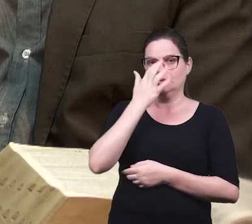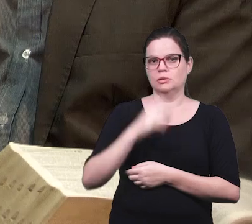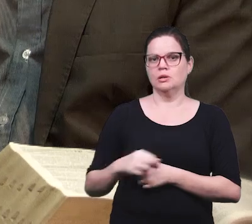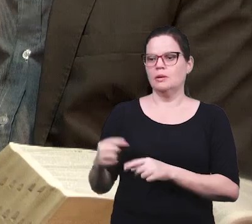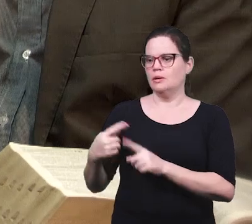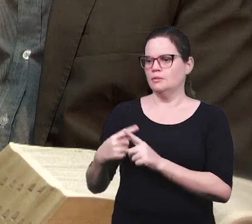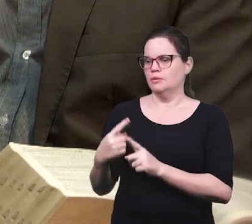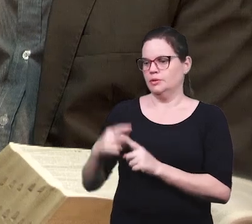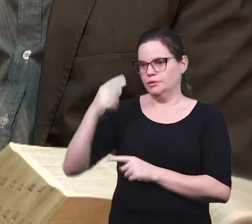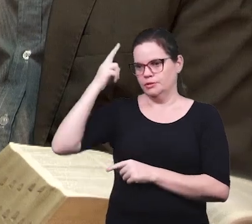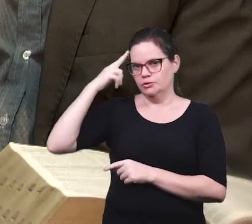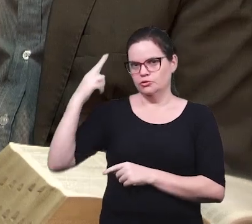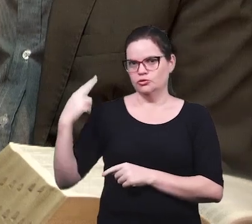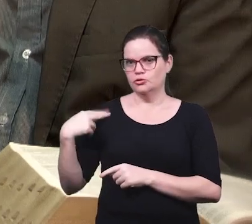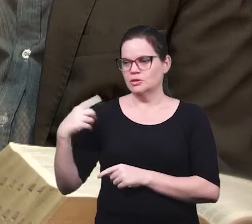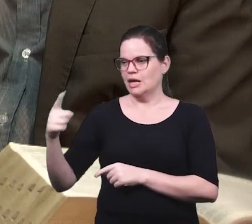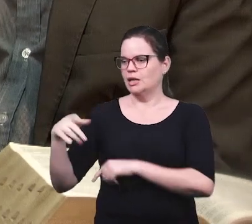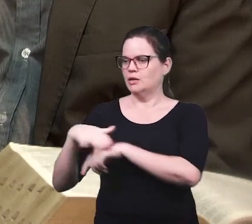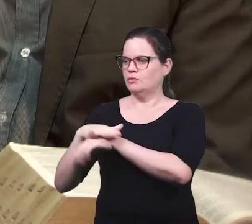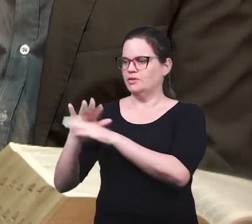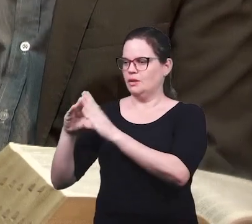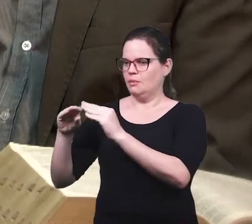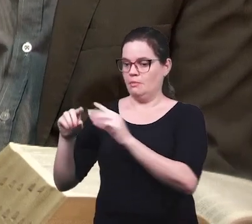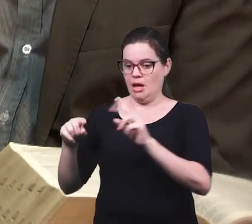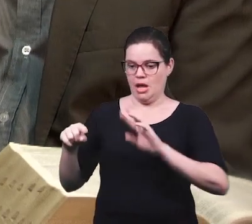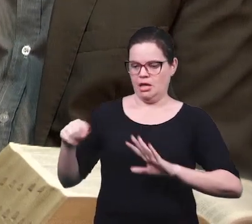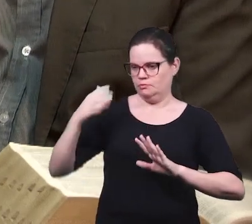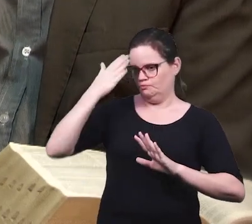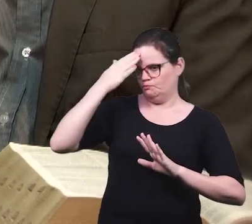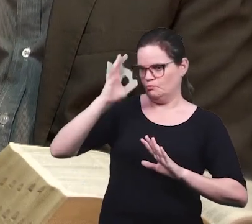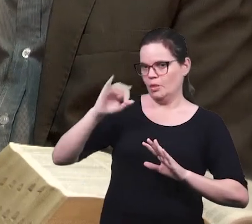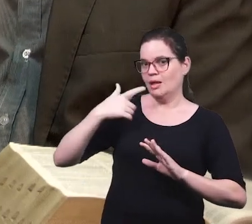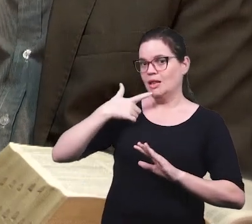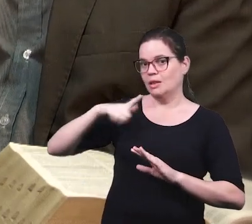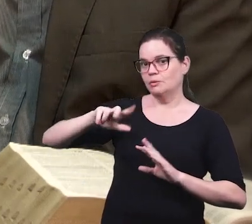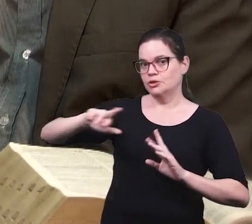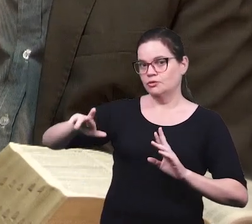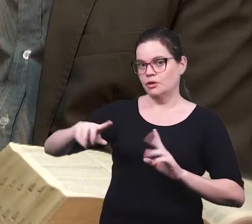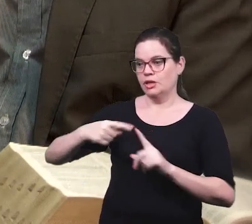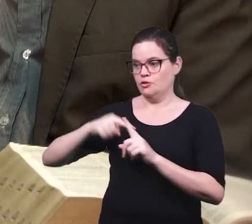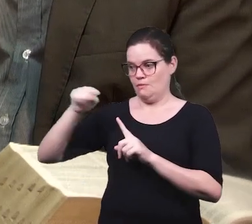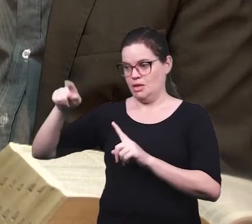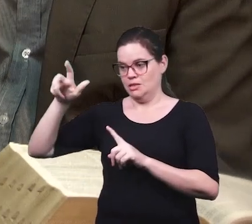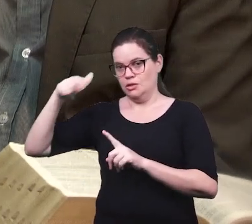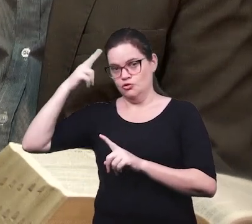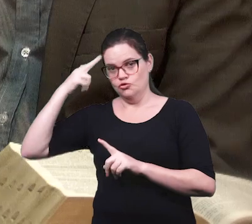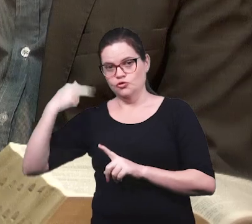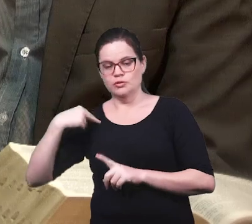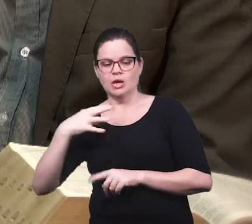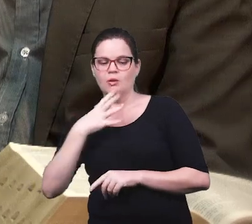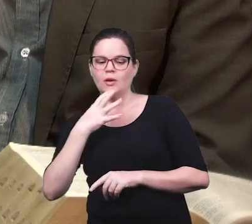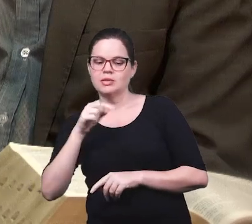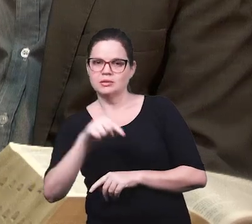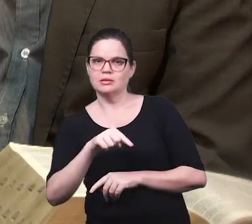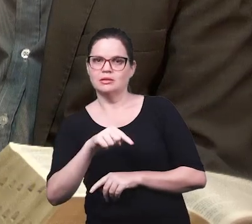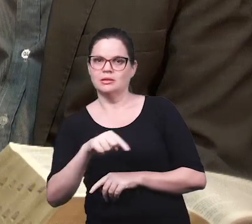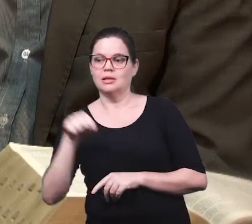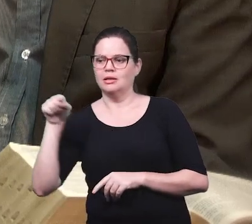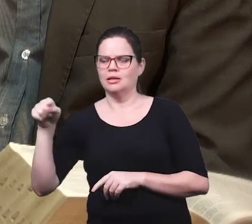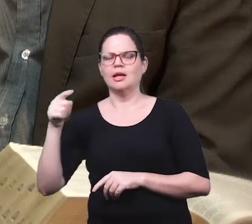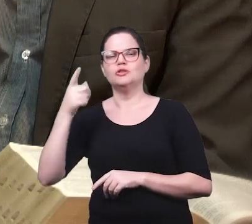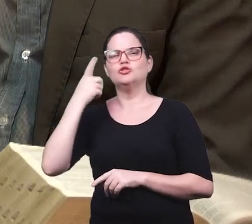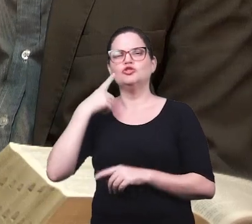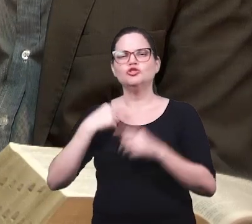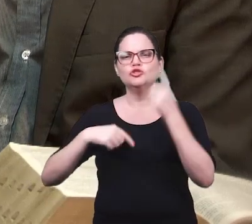e a palavra fala que José ele se quebranta, ele chora. Ele chora diante daquilo que ele estava vendo ali, né? Apontando mais